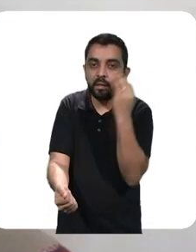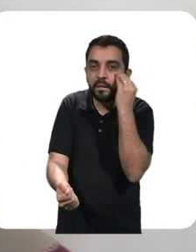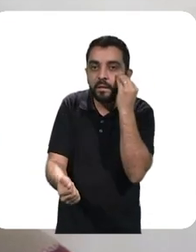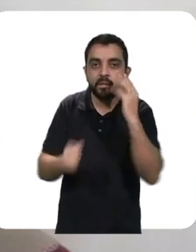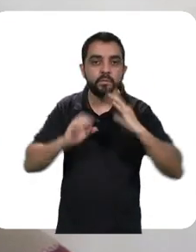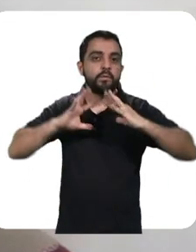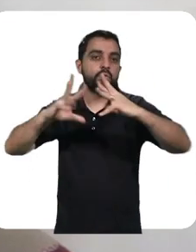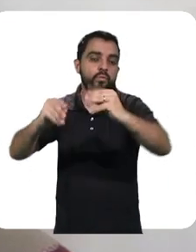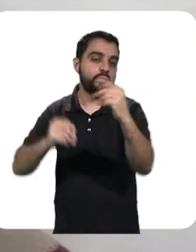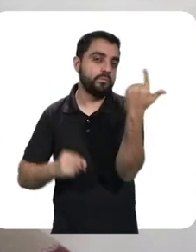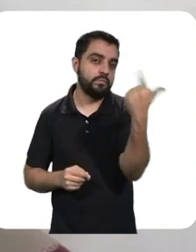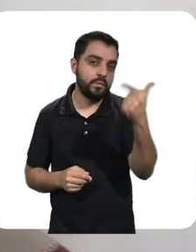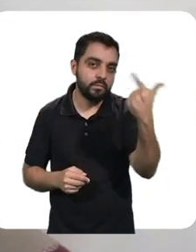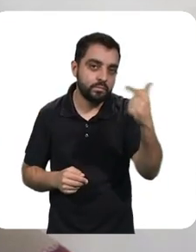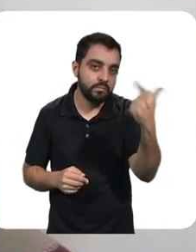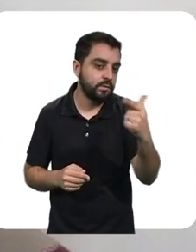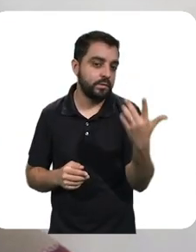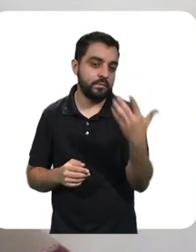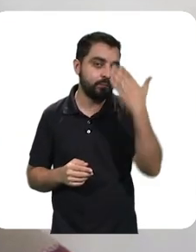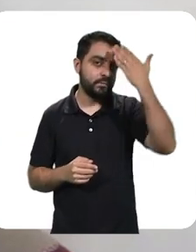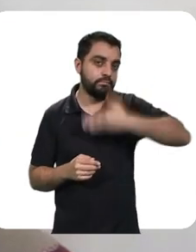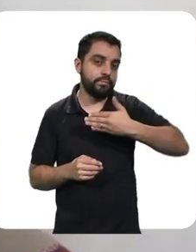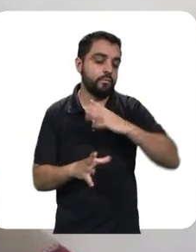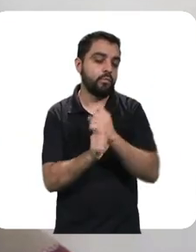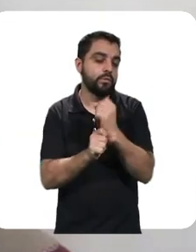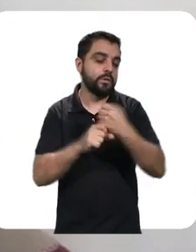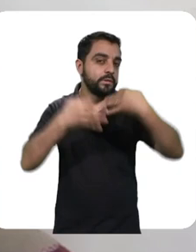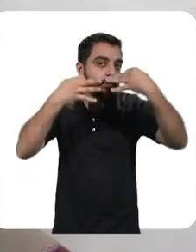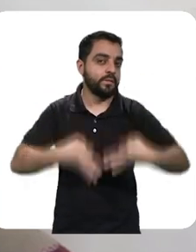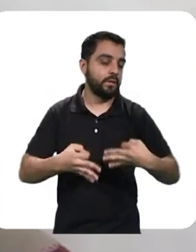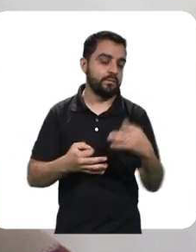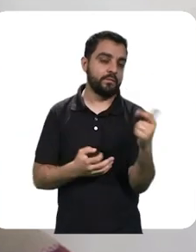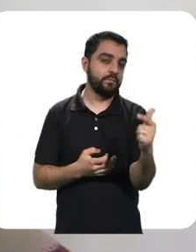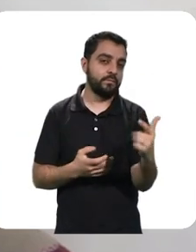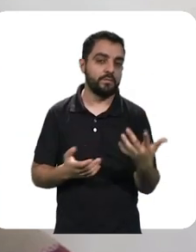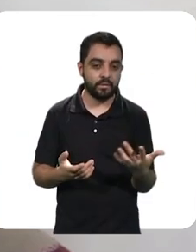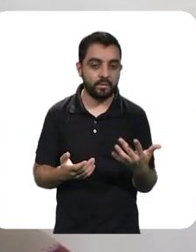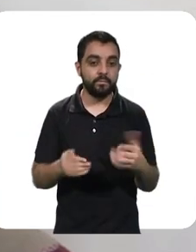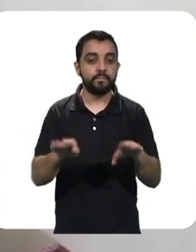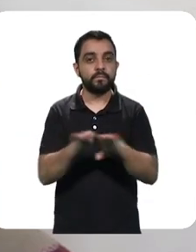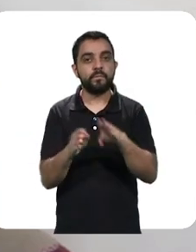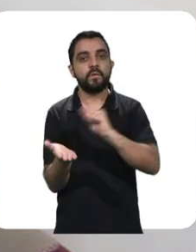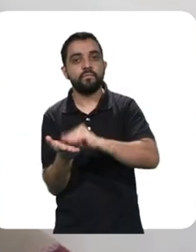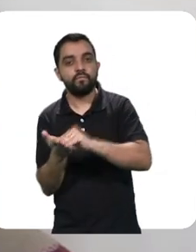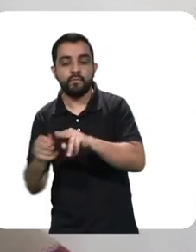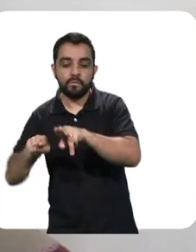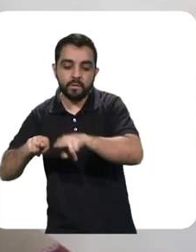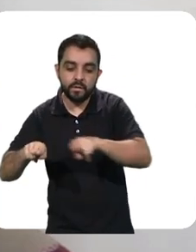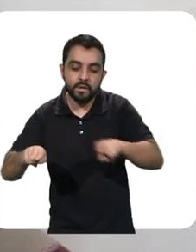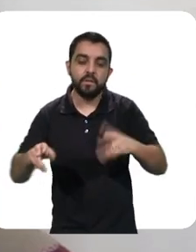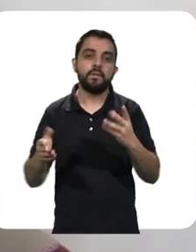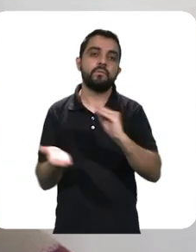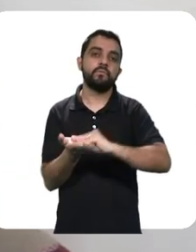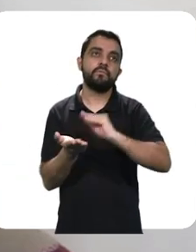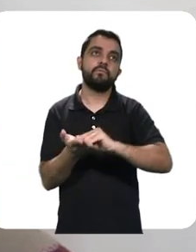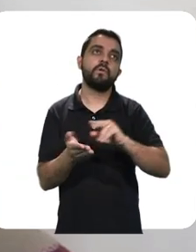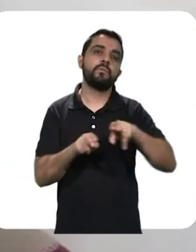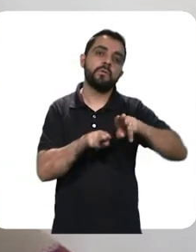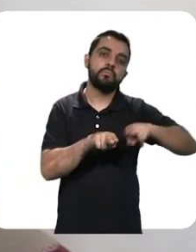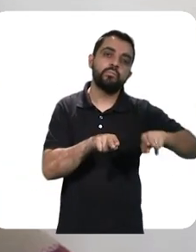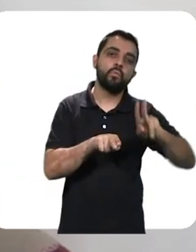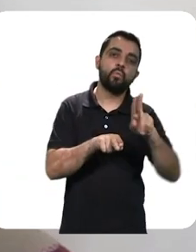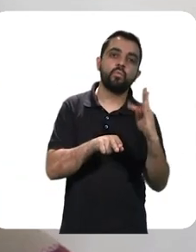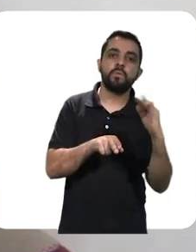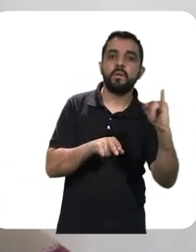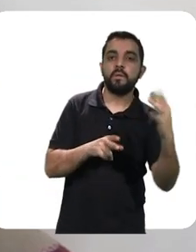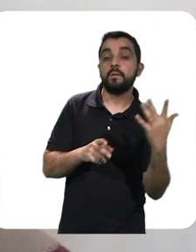suficiente para traduzir o cenário real, quanto a gente teria escassez de leitos de UTI. Se eu falo de uma